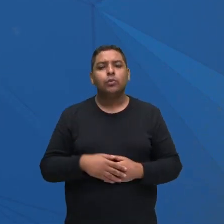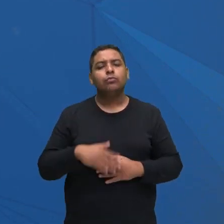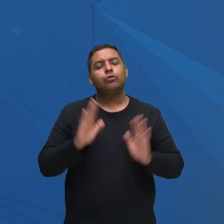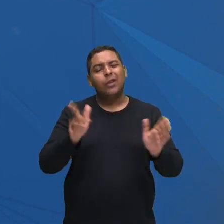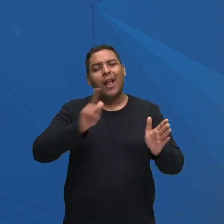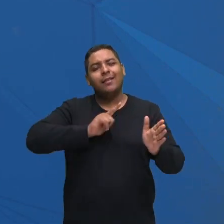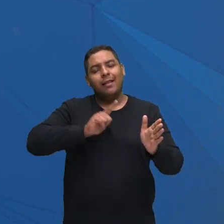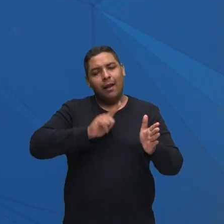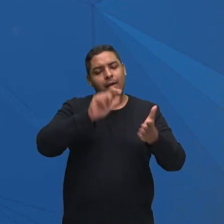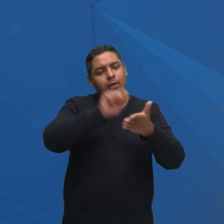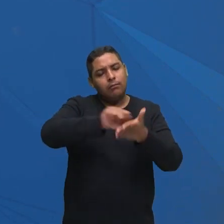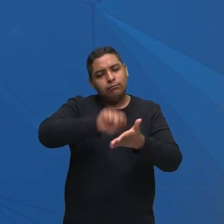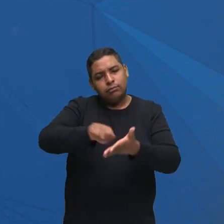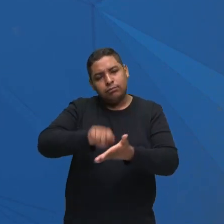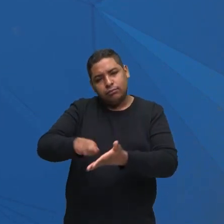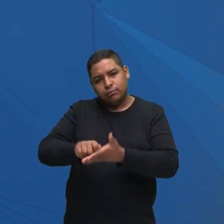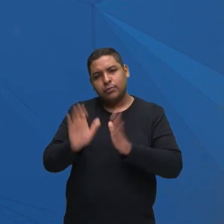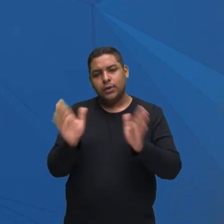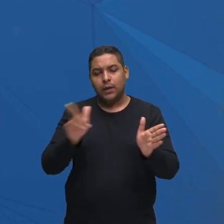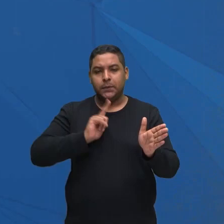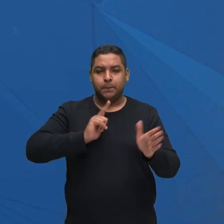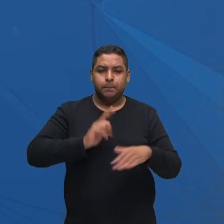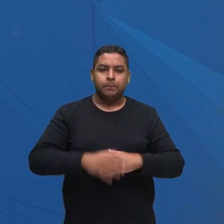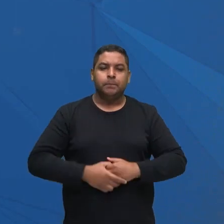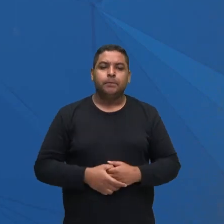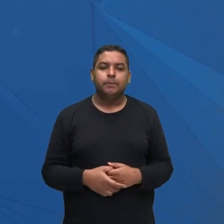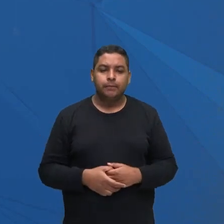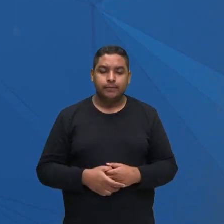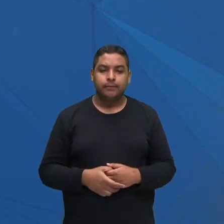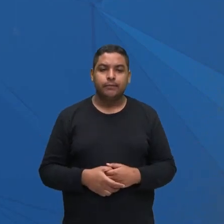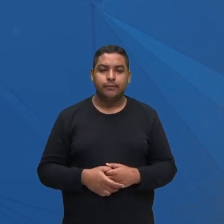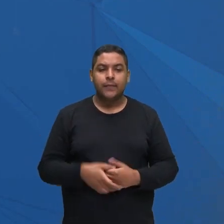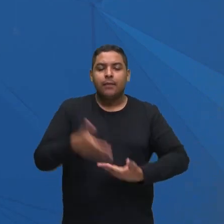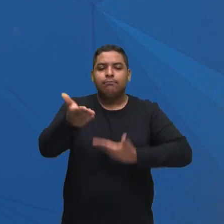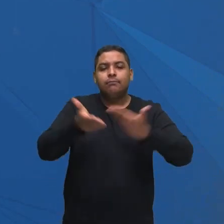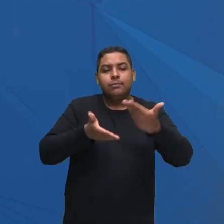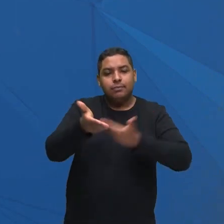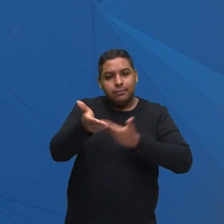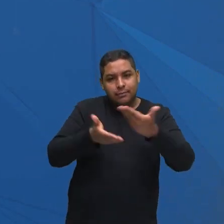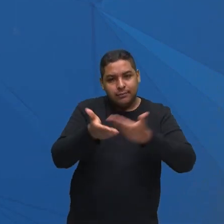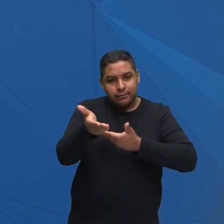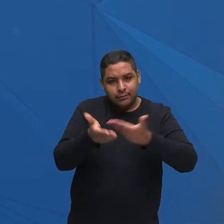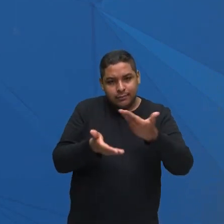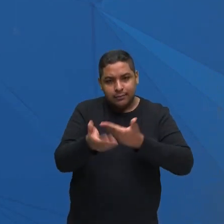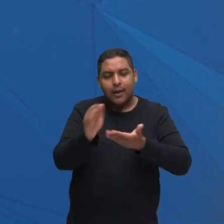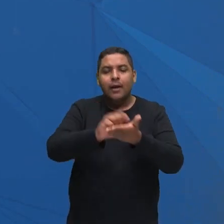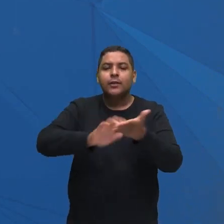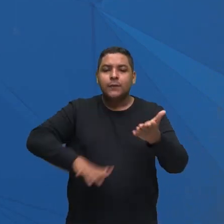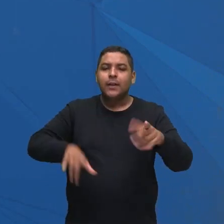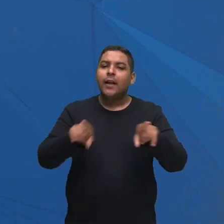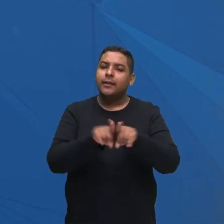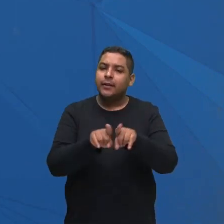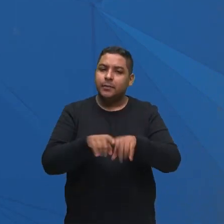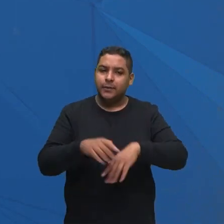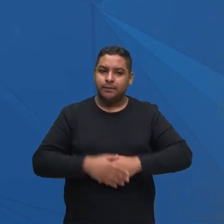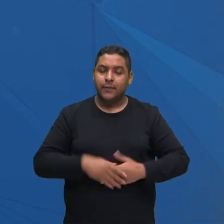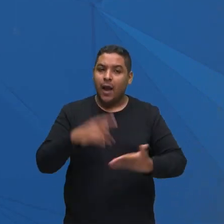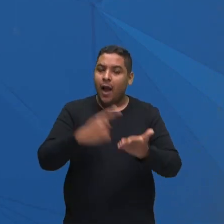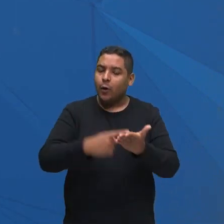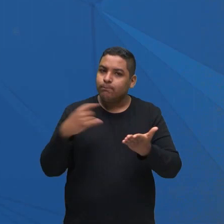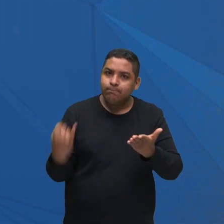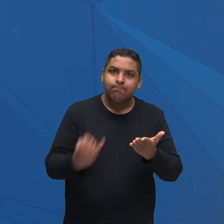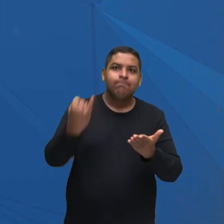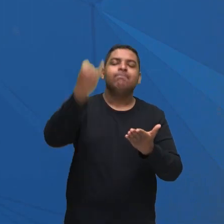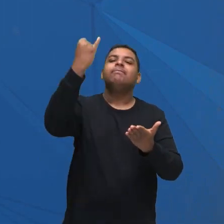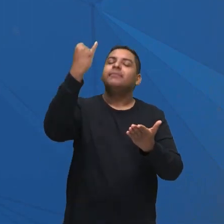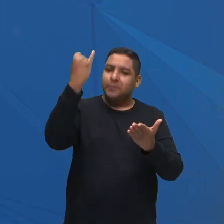tem ali na sua mão, no seu caderno. Participar das atividades. Esse talvez seja o nosso acordo mais importante